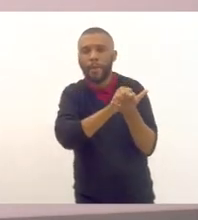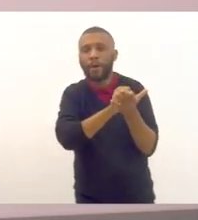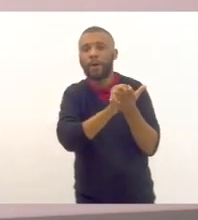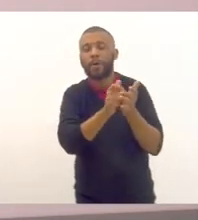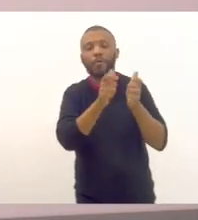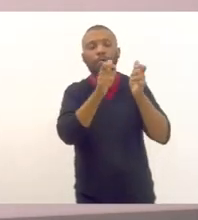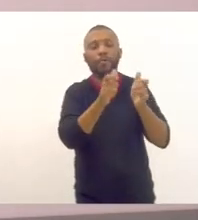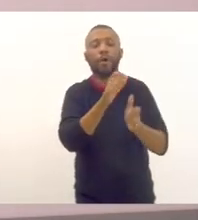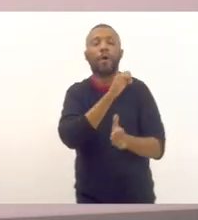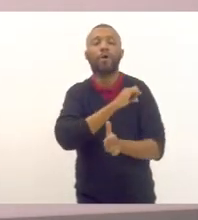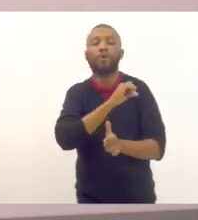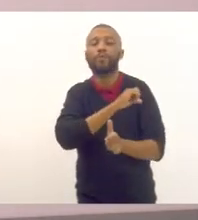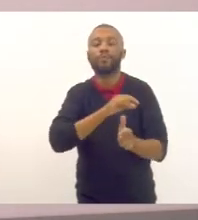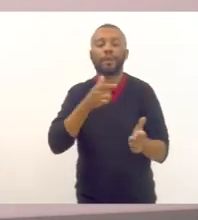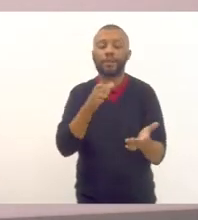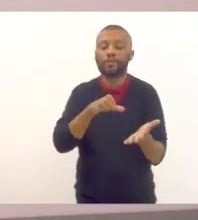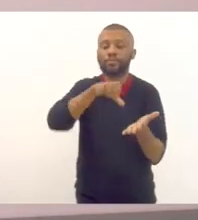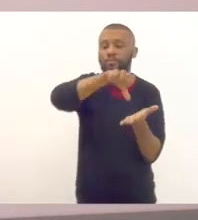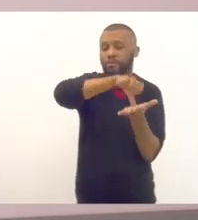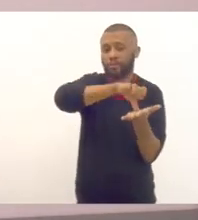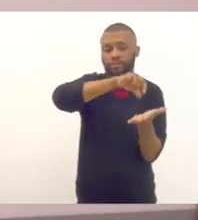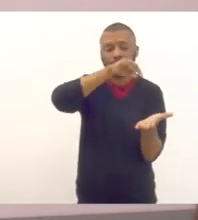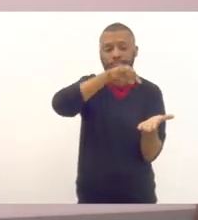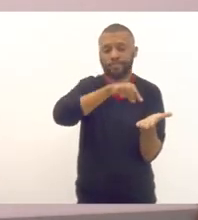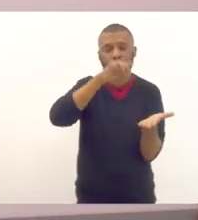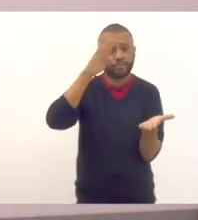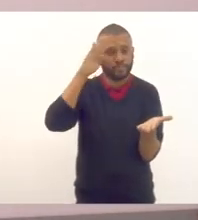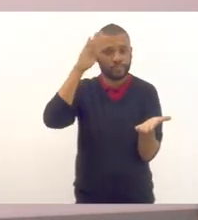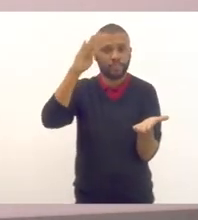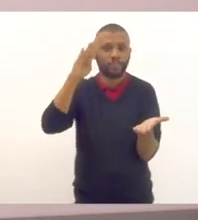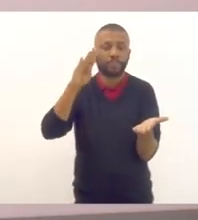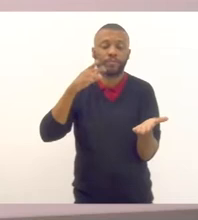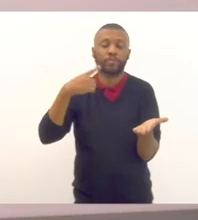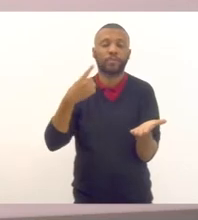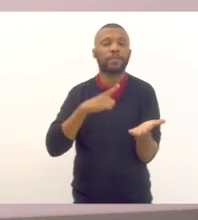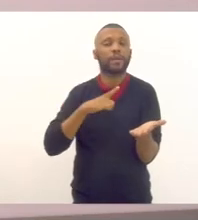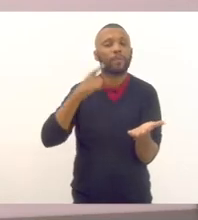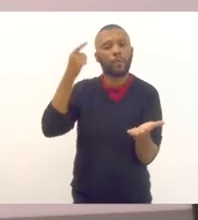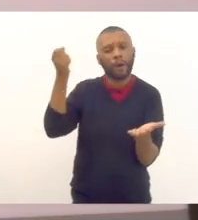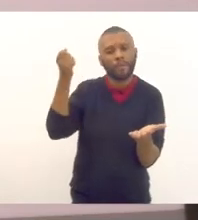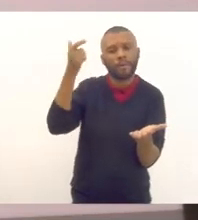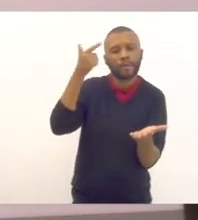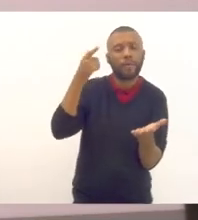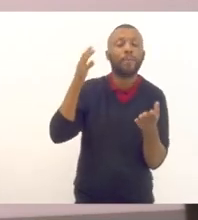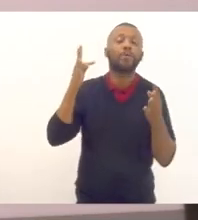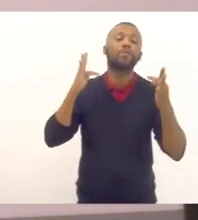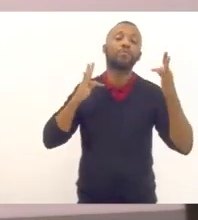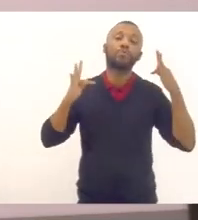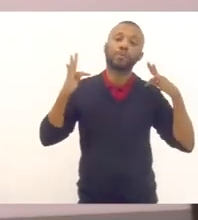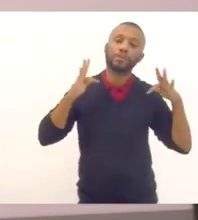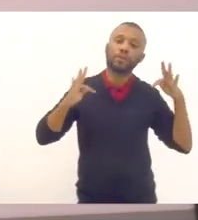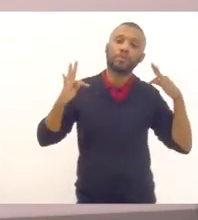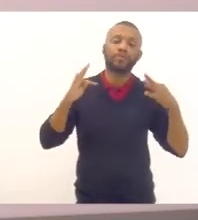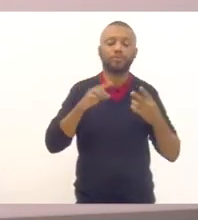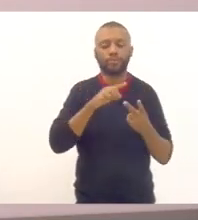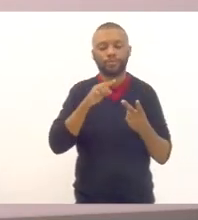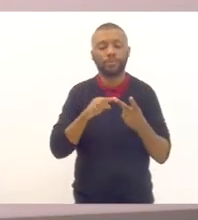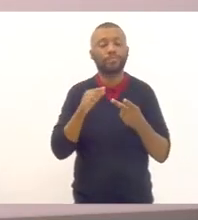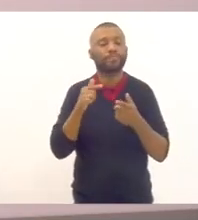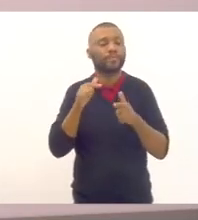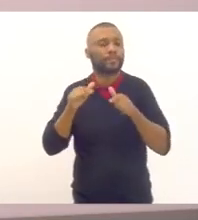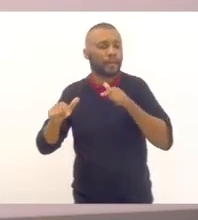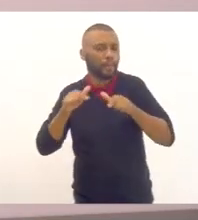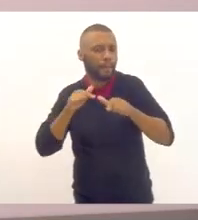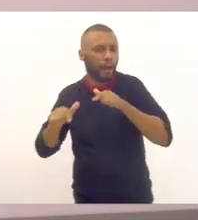centro. Nós temos uma vocação para turismo, temos uma vocação para serviço.